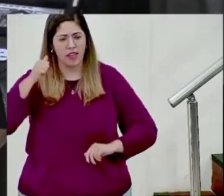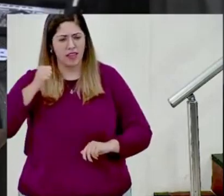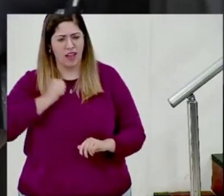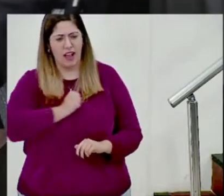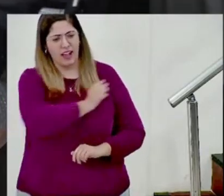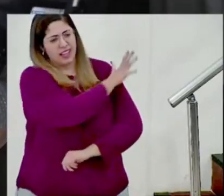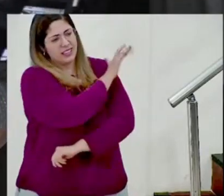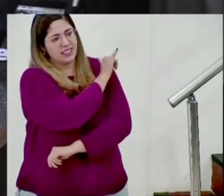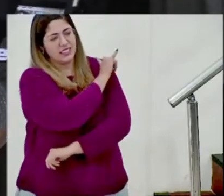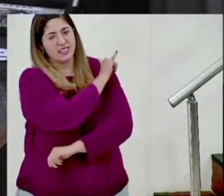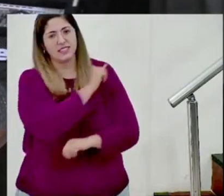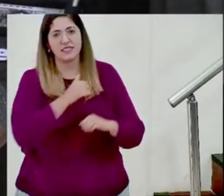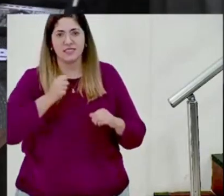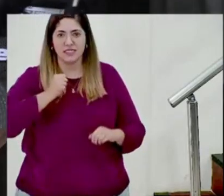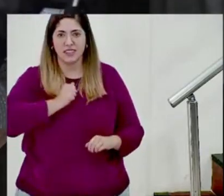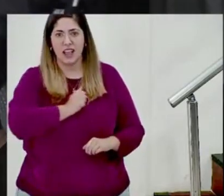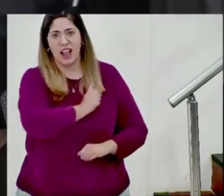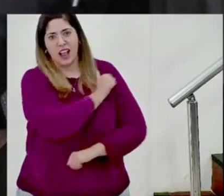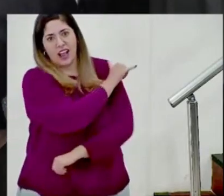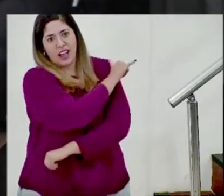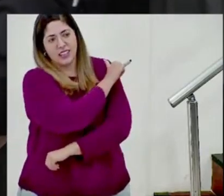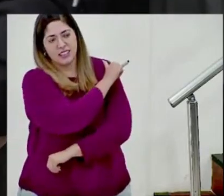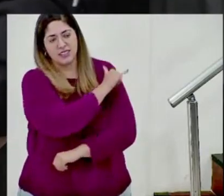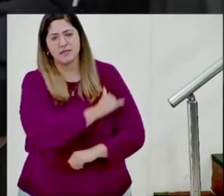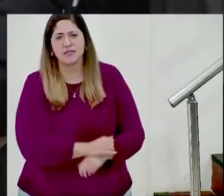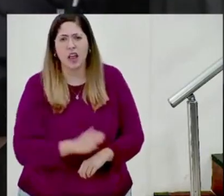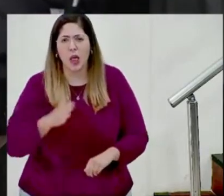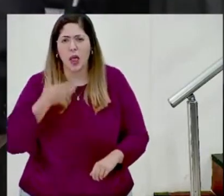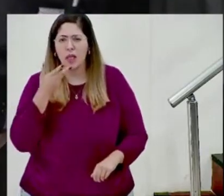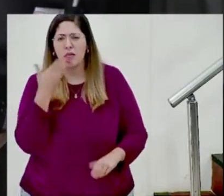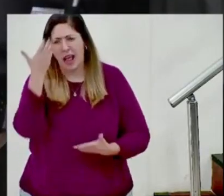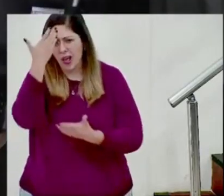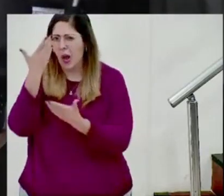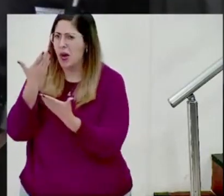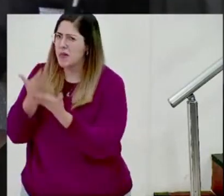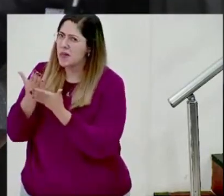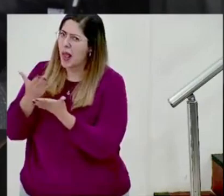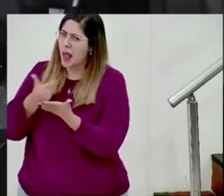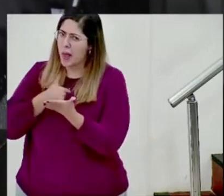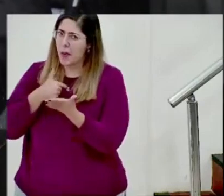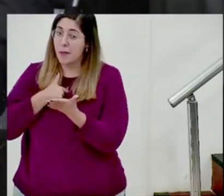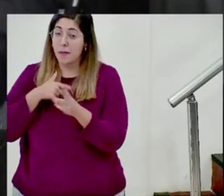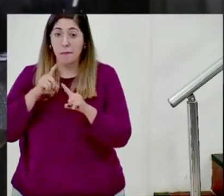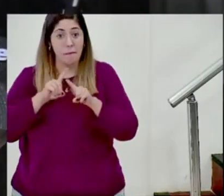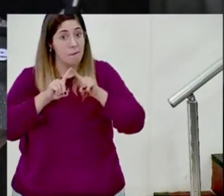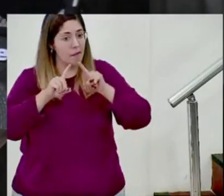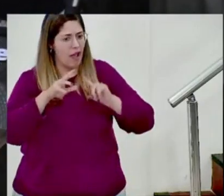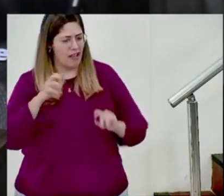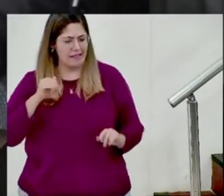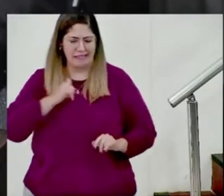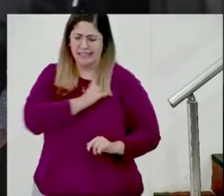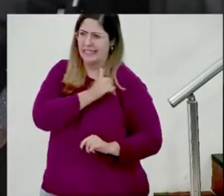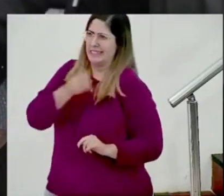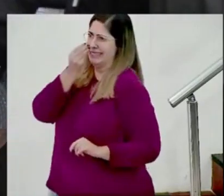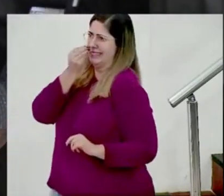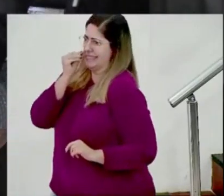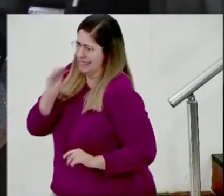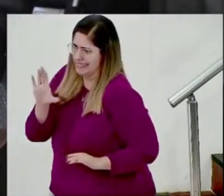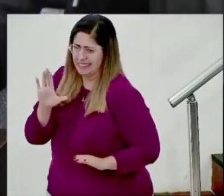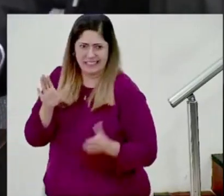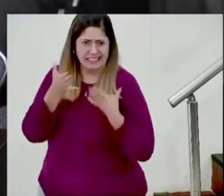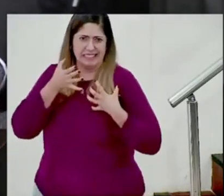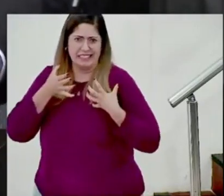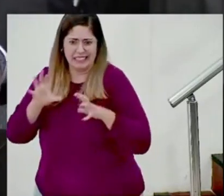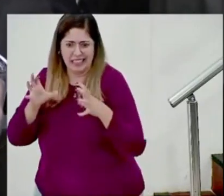desses dois cachorros pequenos e do cachorro grande, confia em mim. Mas você desprezou, diz o texto de Isaías capítulo 8,